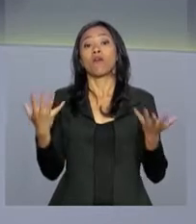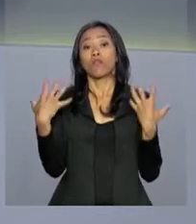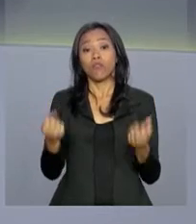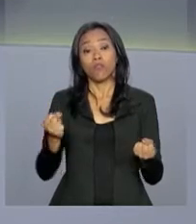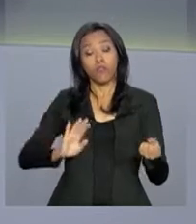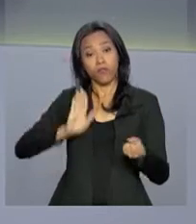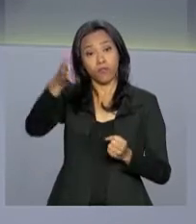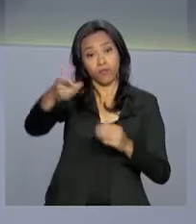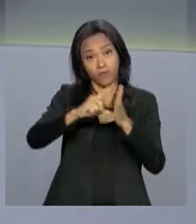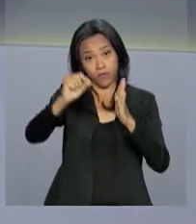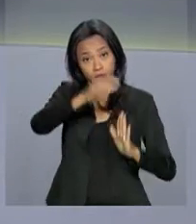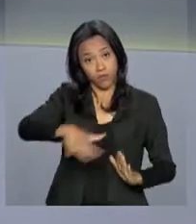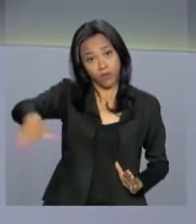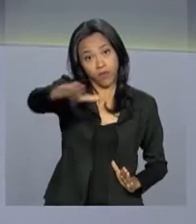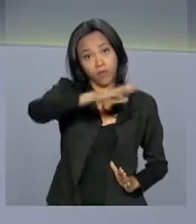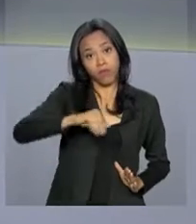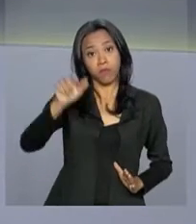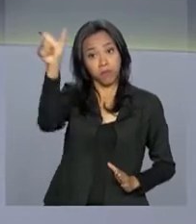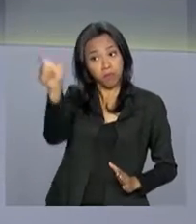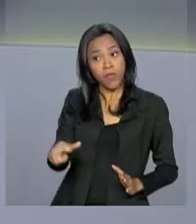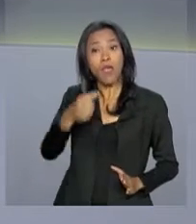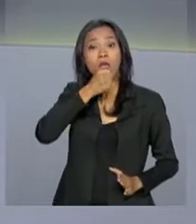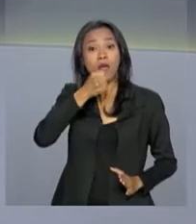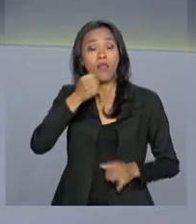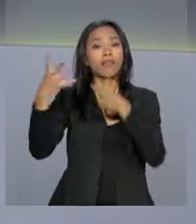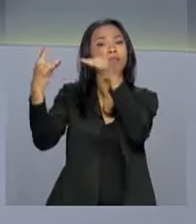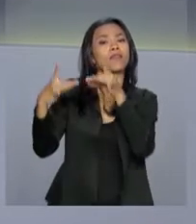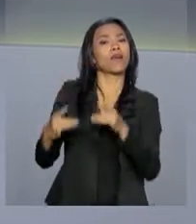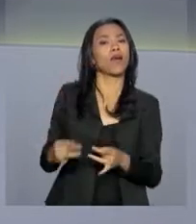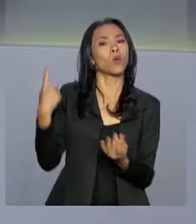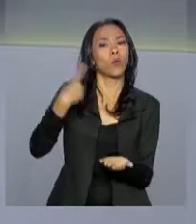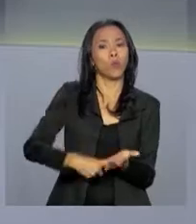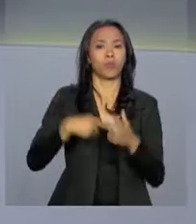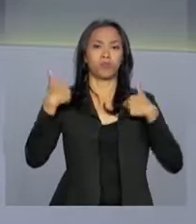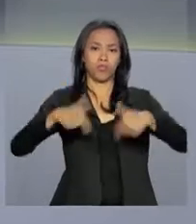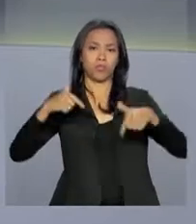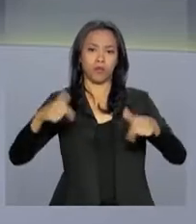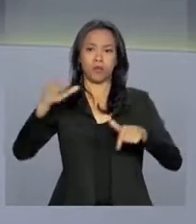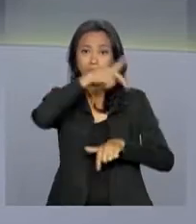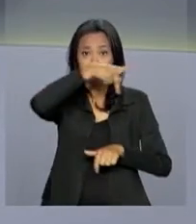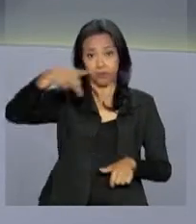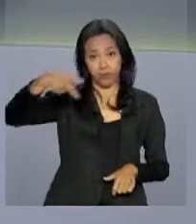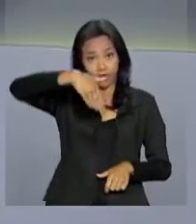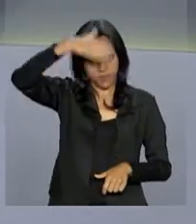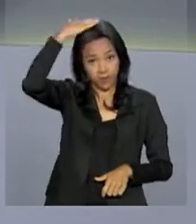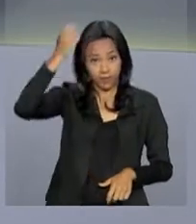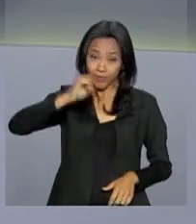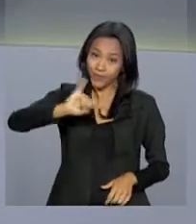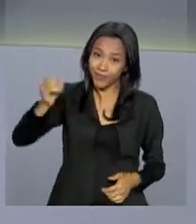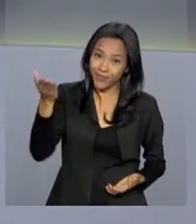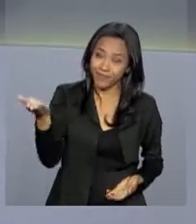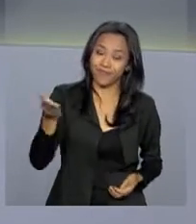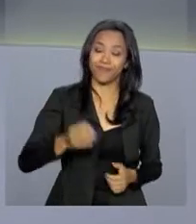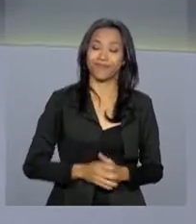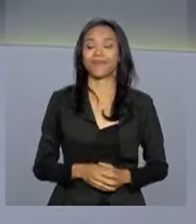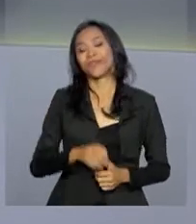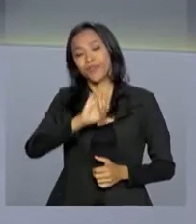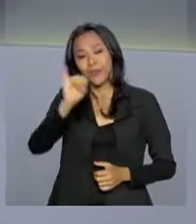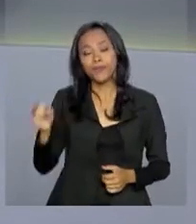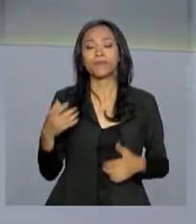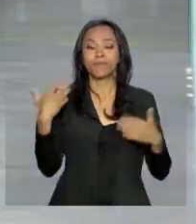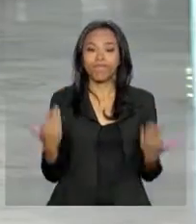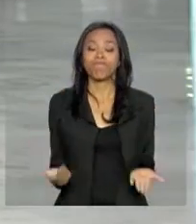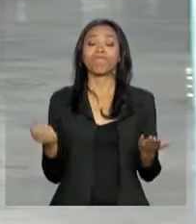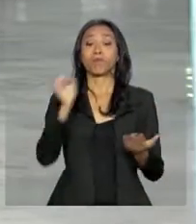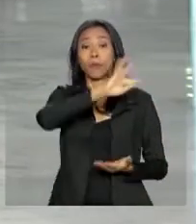onde a repórter lo na cara e os detalhes sobre a agenda do presidente michel temer nesta tarde olá luana olá renata o